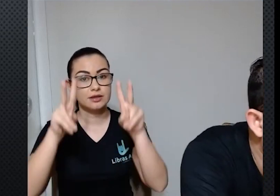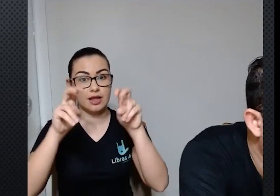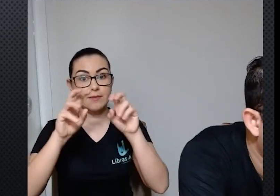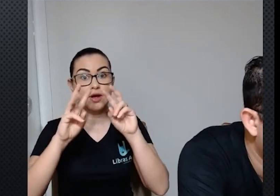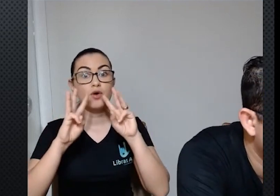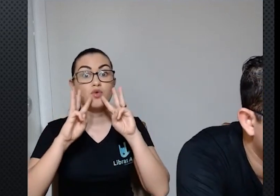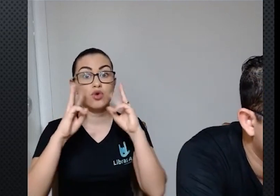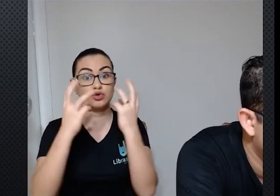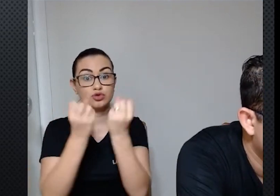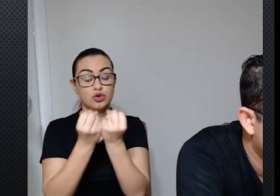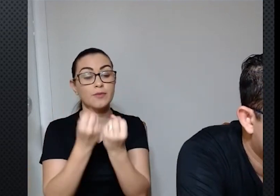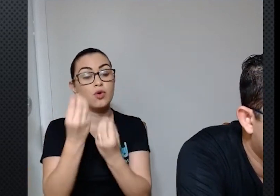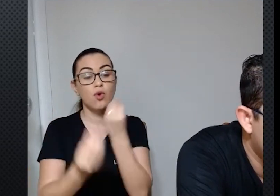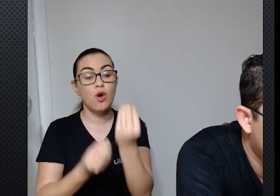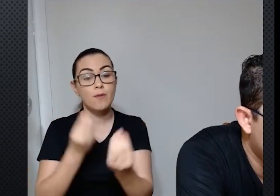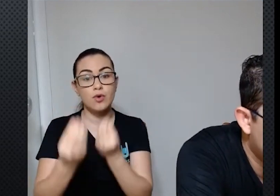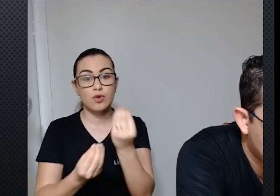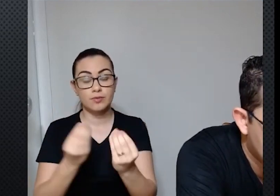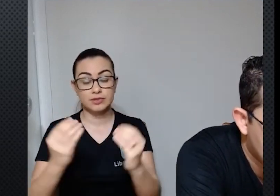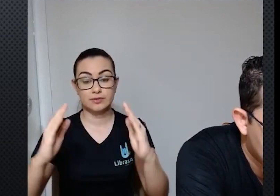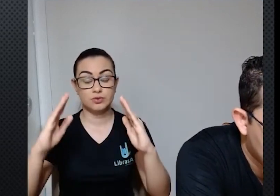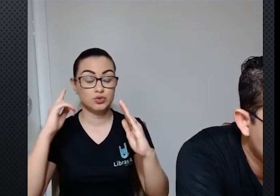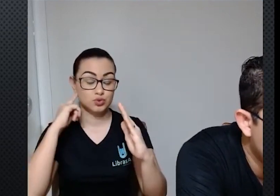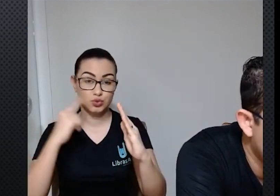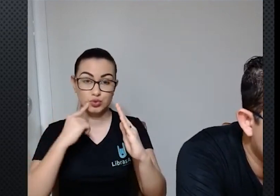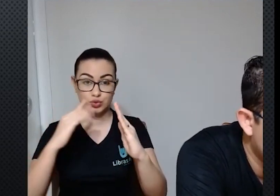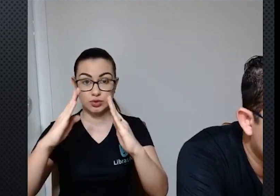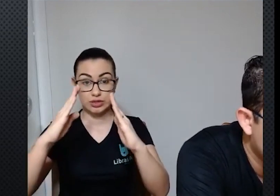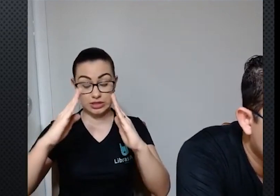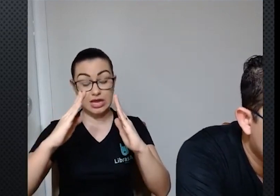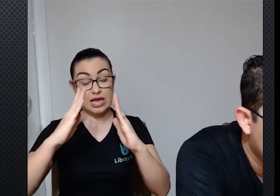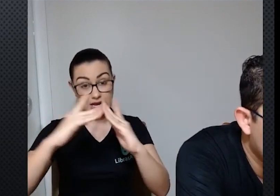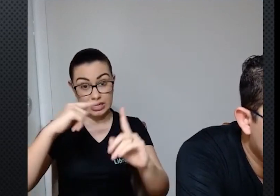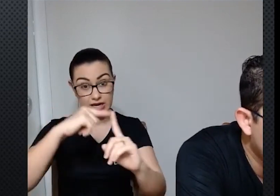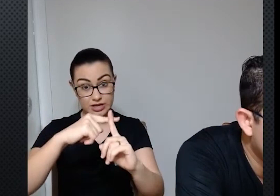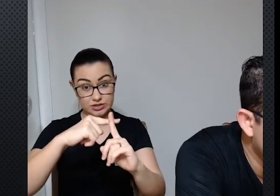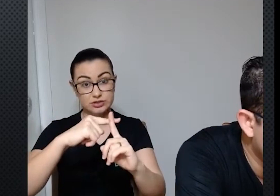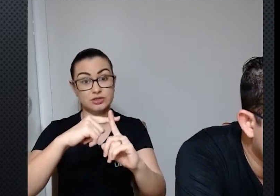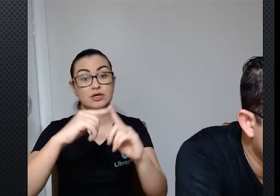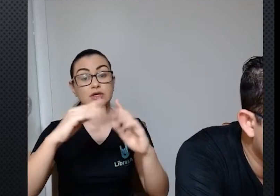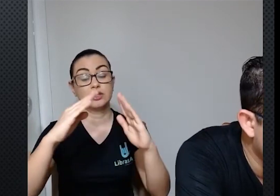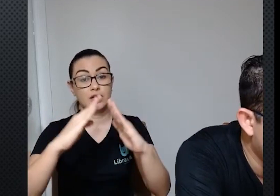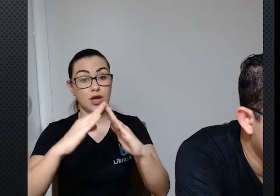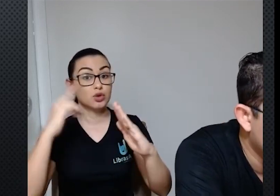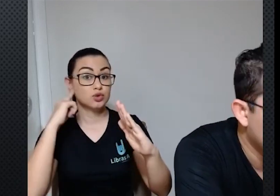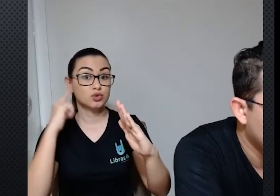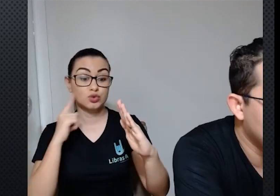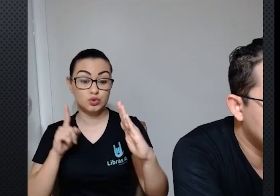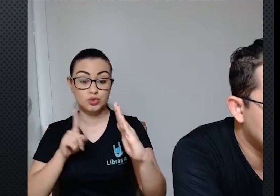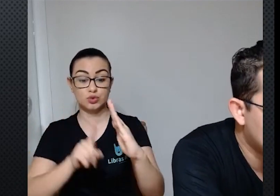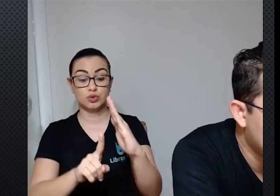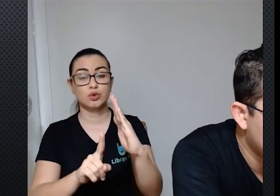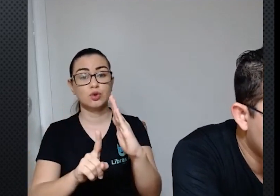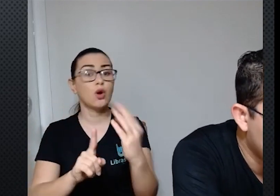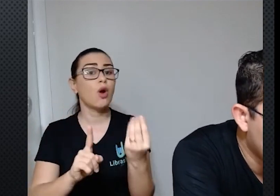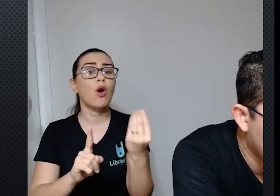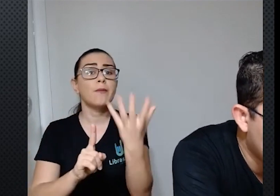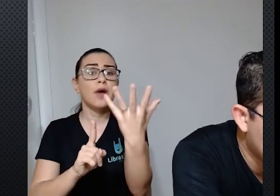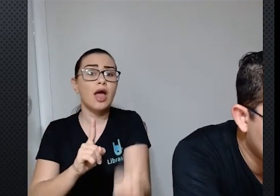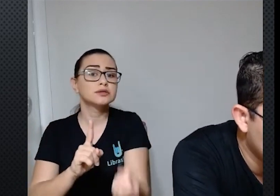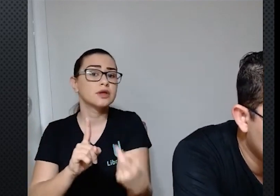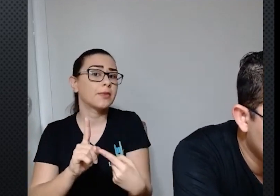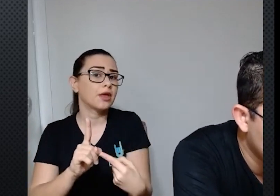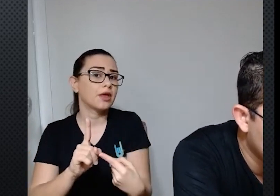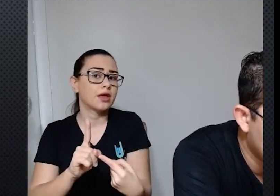tenho interesse. Olha, ô Sabrina, essa questão do workshop, ele está, eu vou